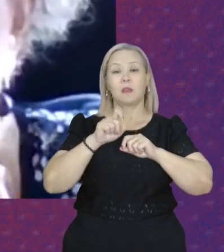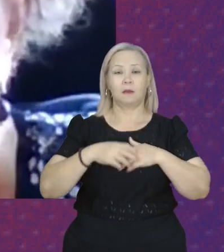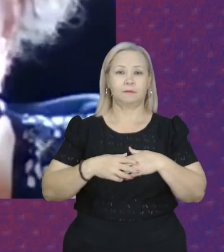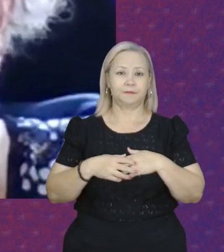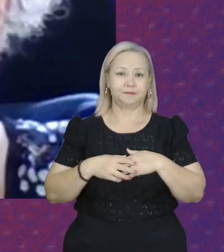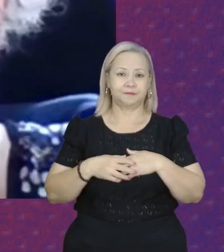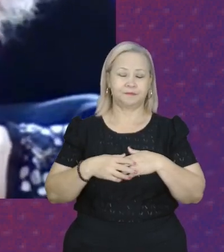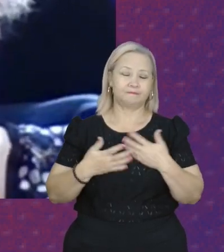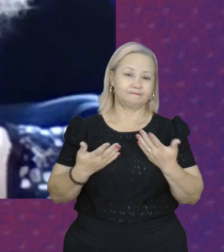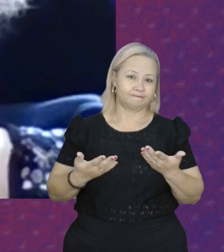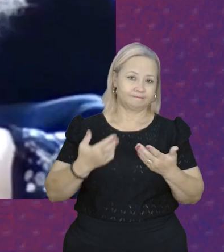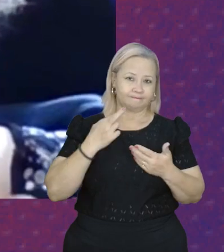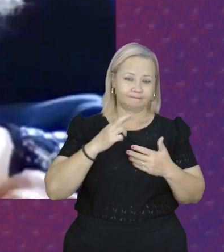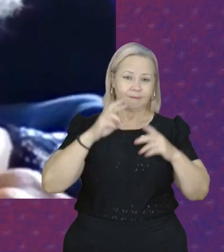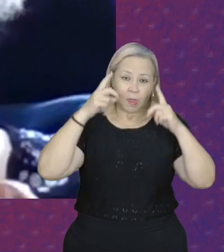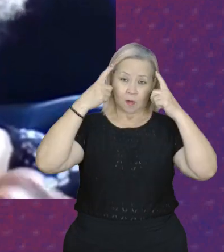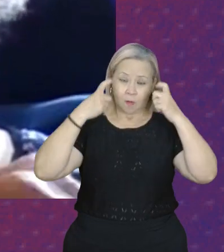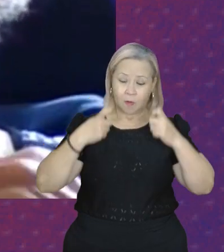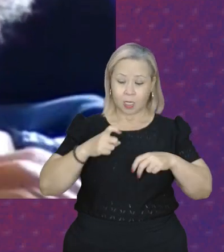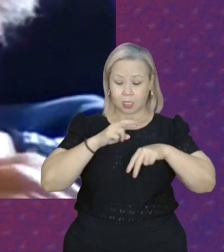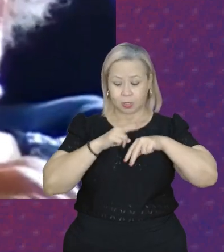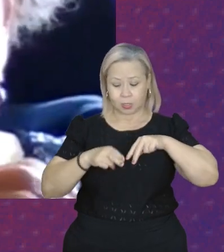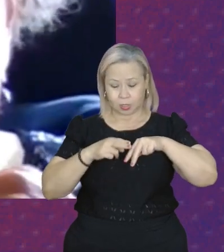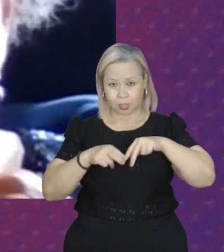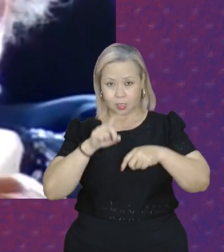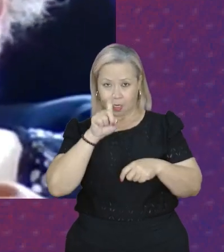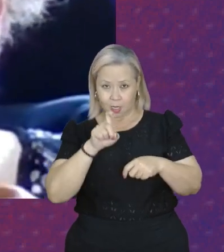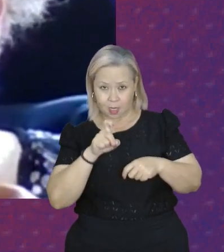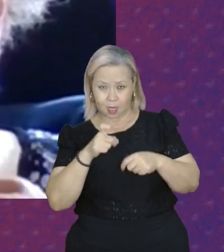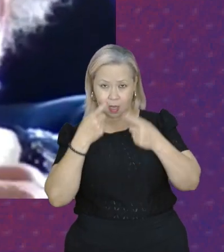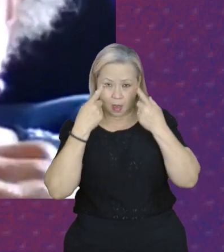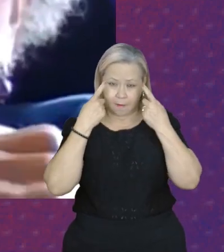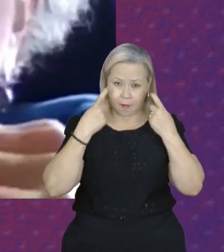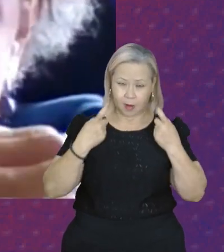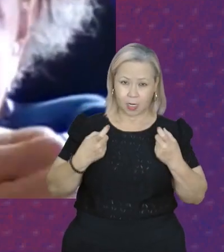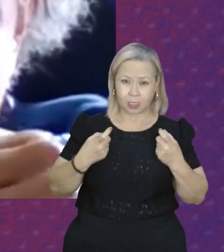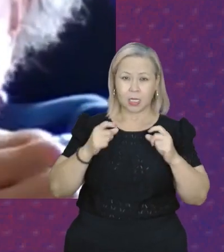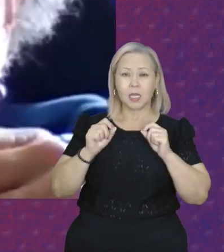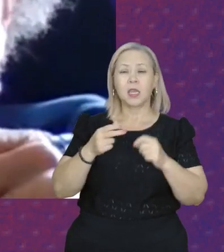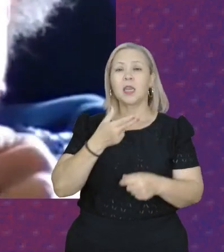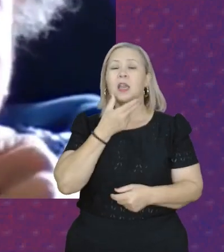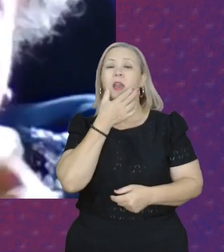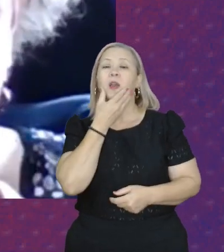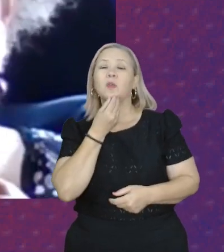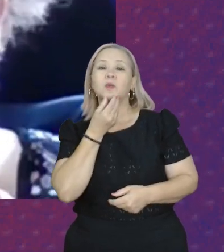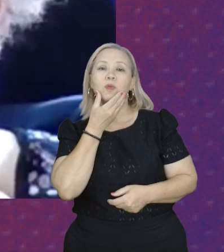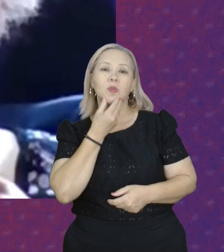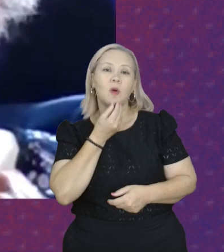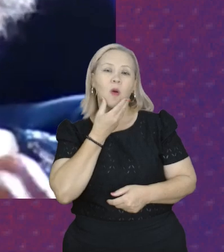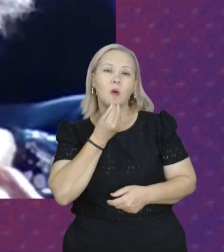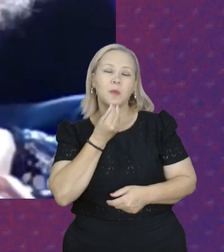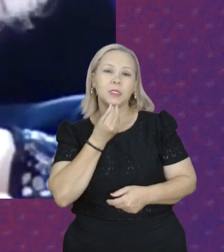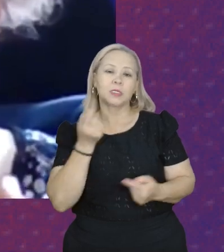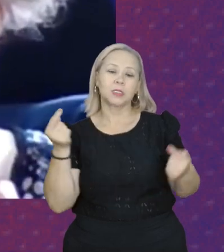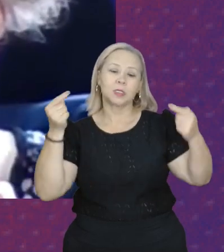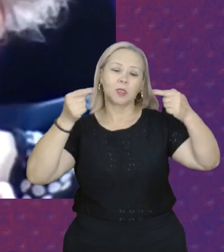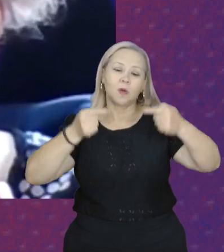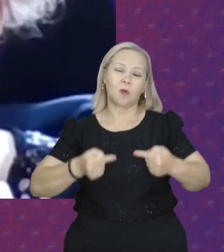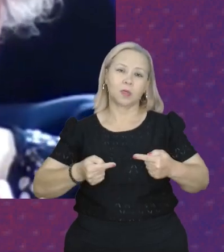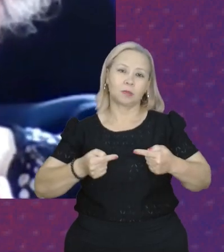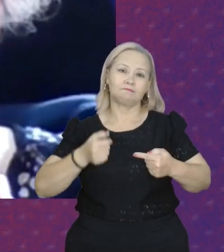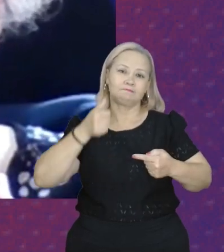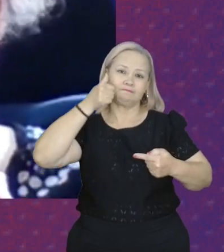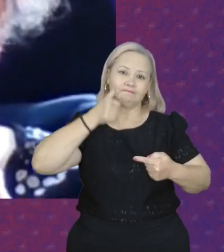Violência de gênero é a violência dos homens contra as